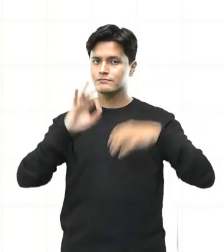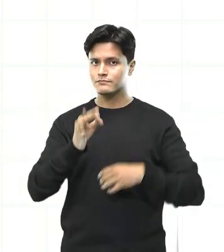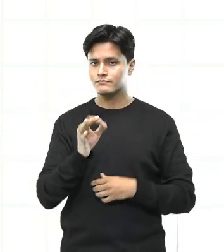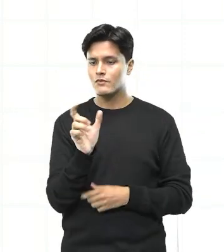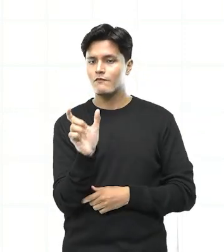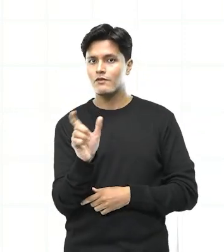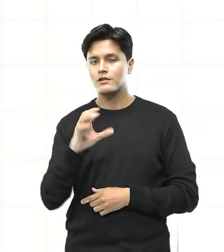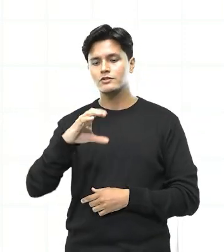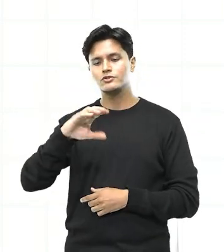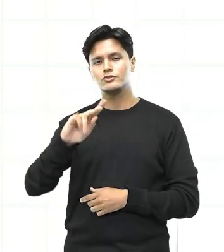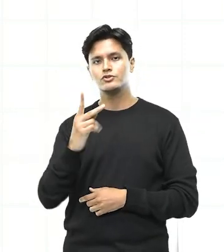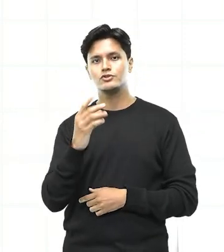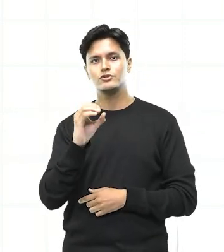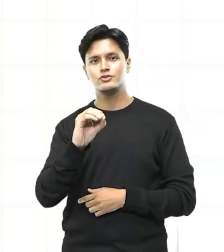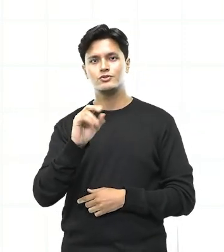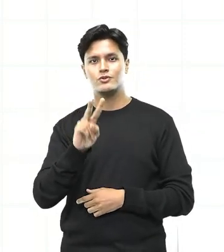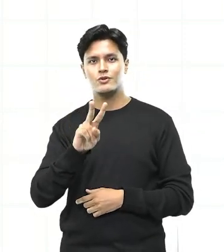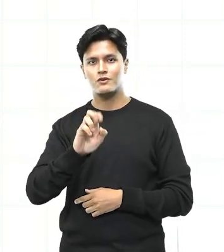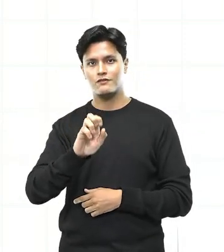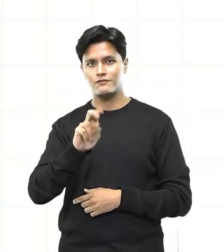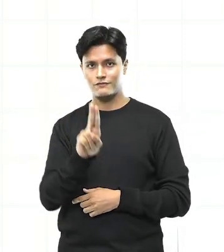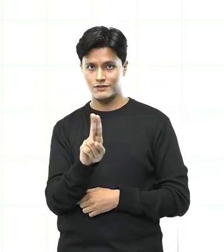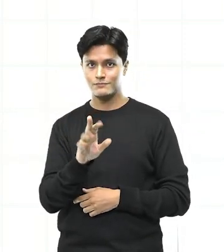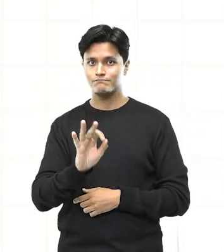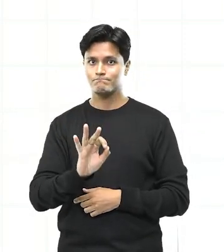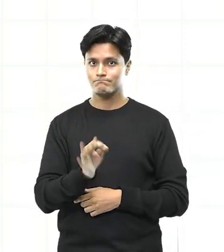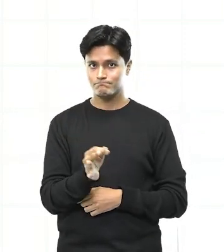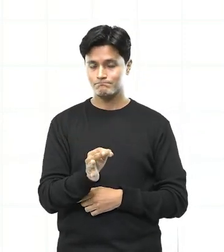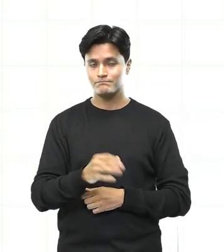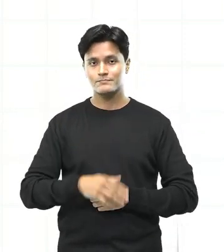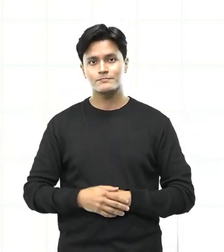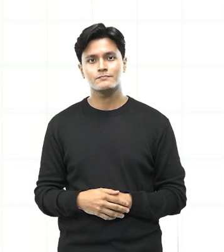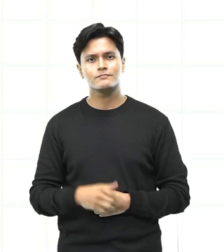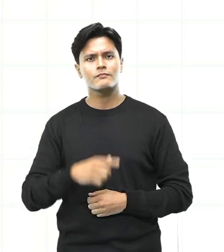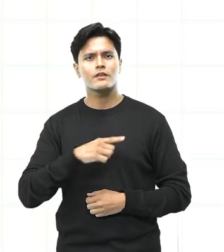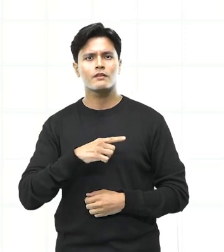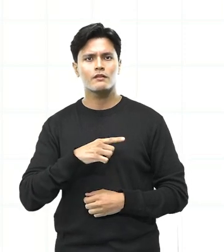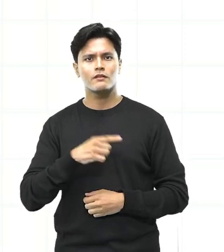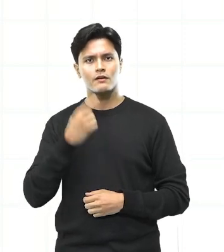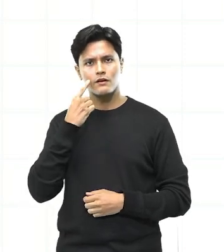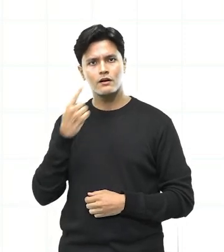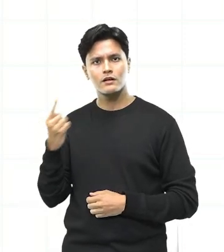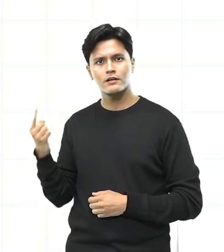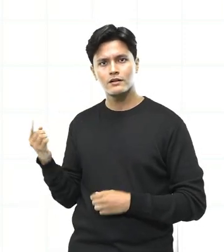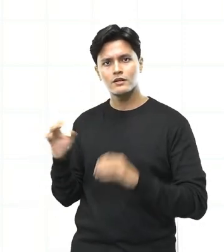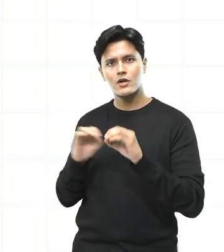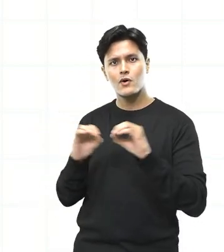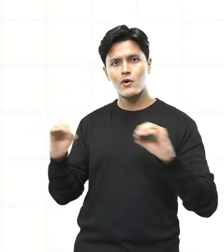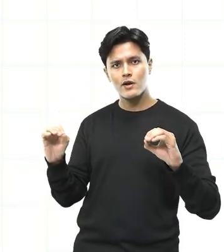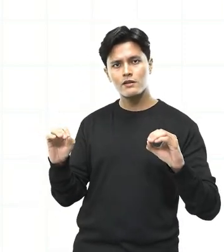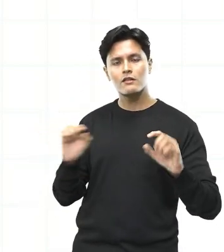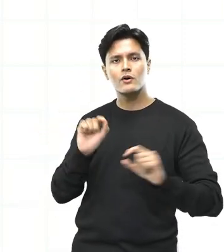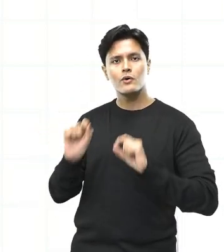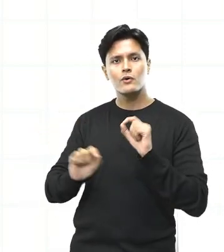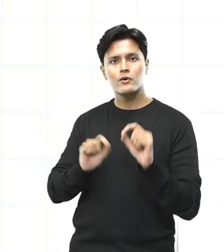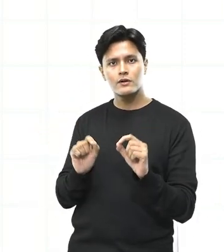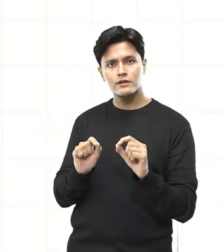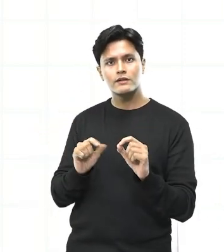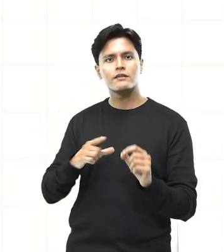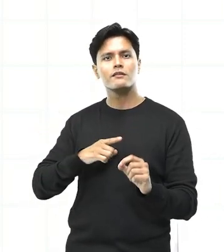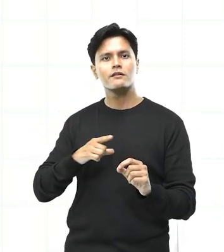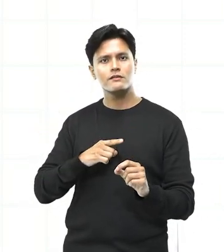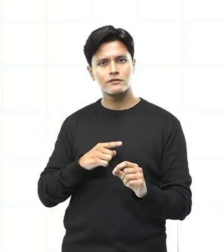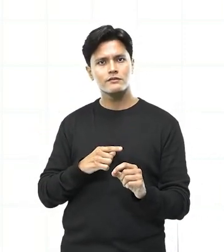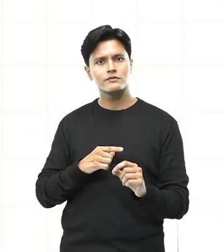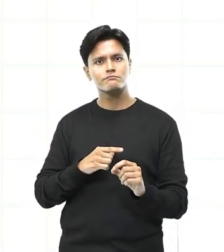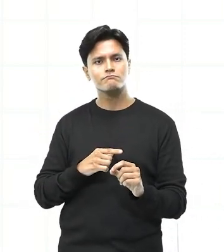verbo choveu. Muito bem. Nós temos aqui nesta oração algum elemento, algum